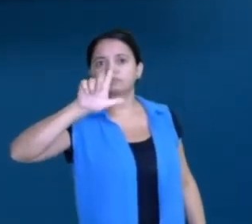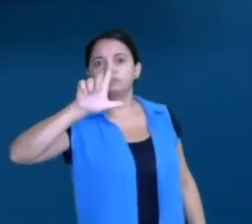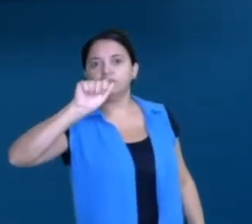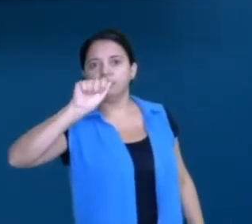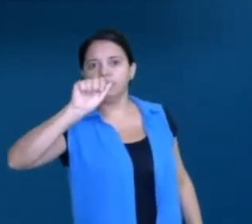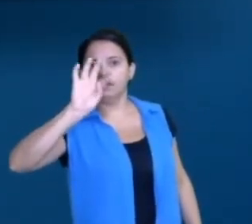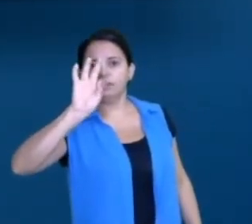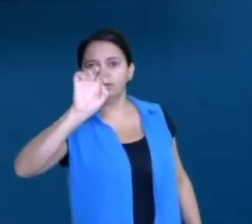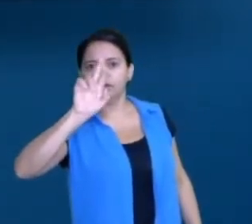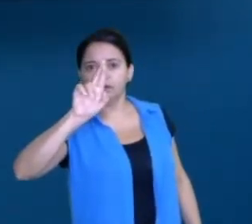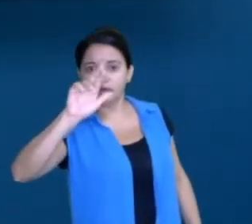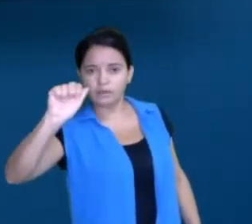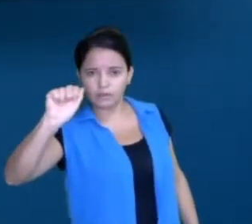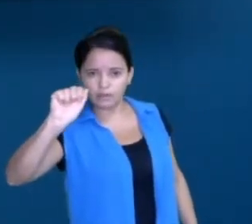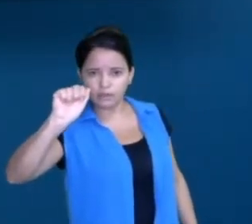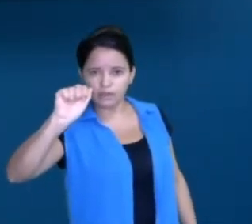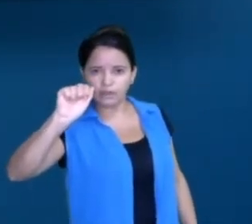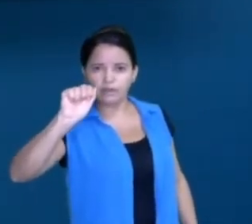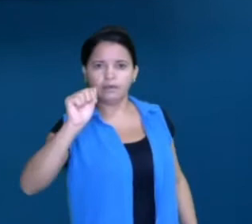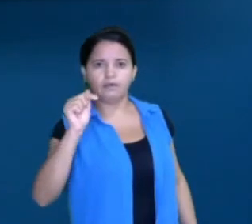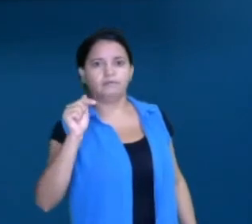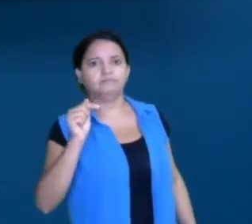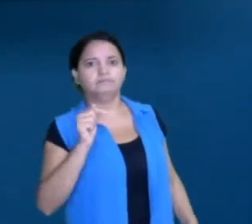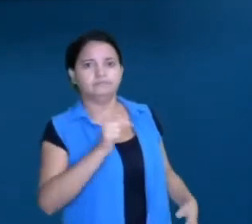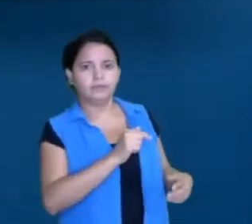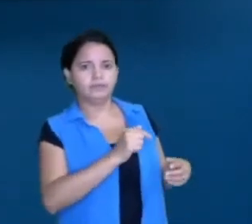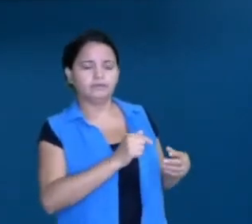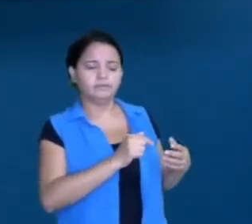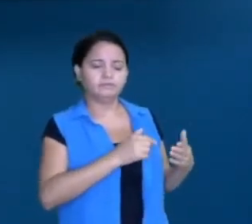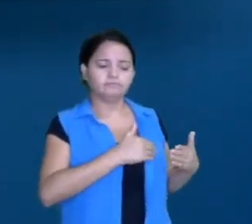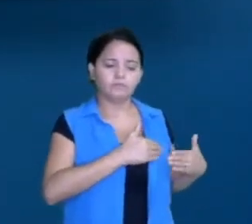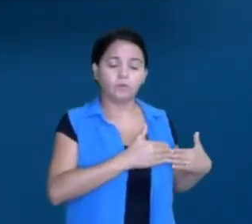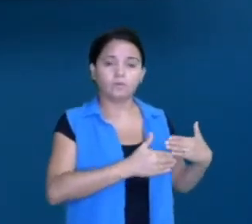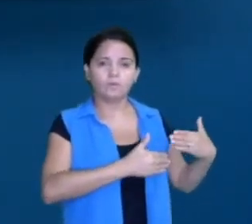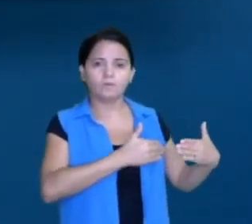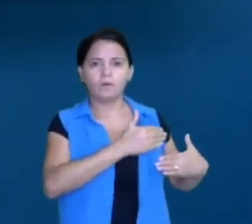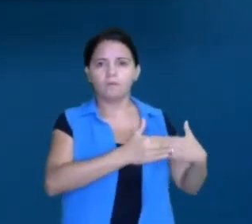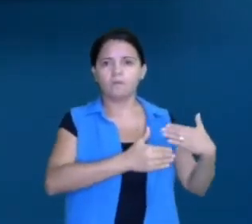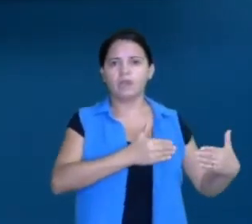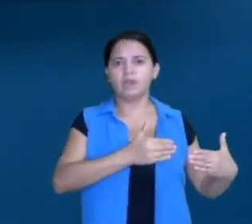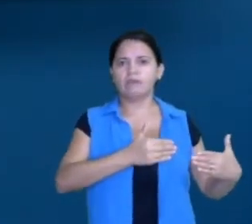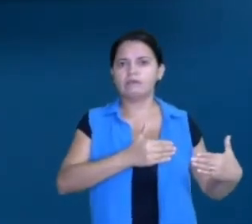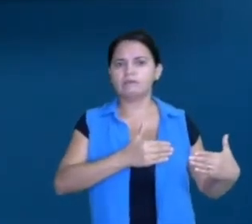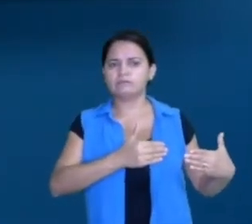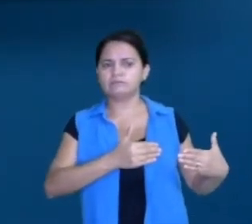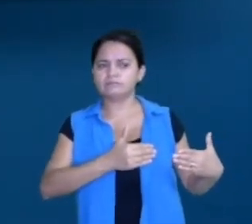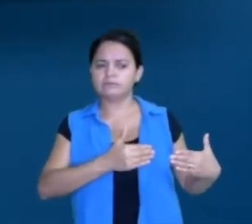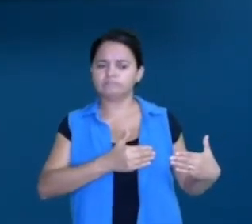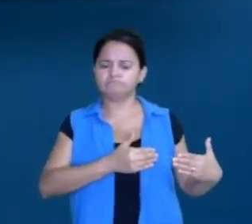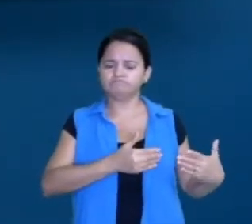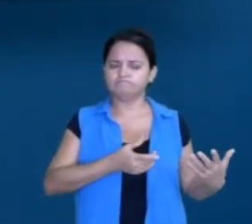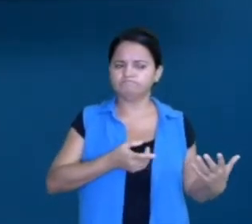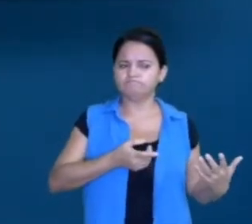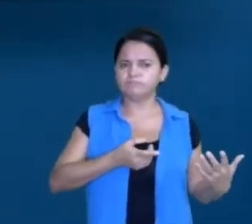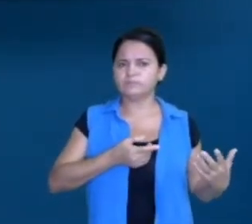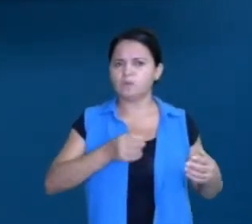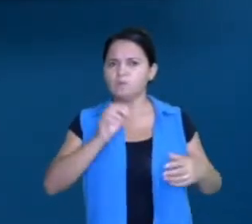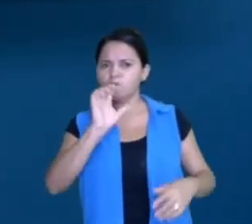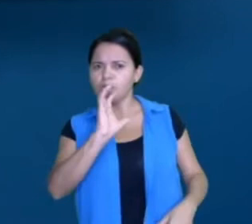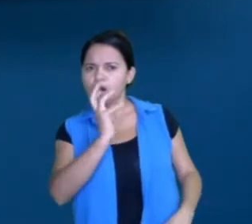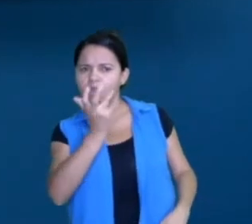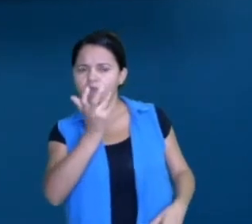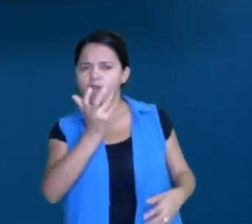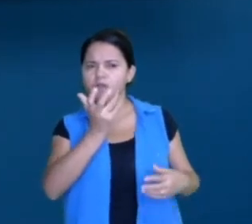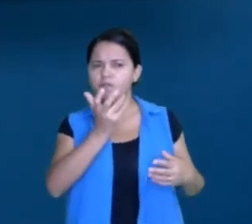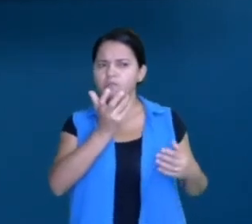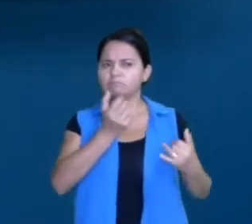norte uma certa liberdade que a região sul não teria. Por quê? Climas semelhantes. Então, para não haver a produção